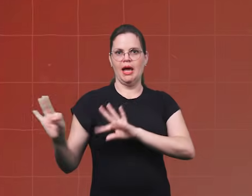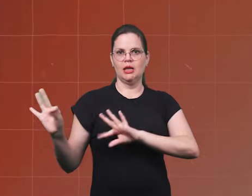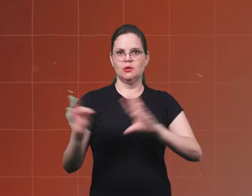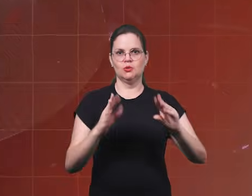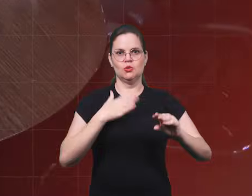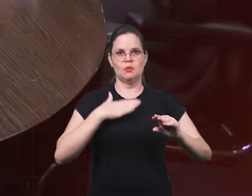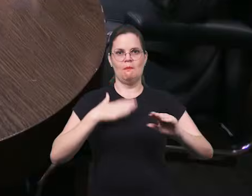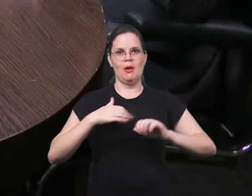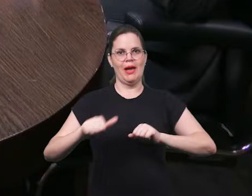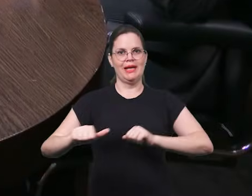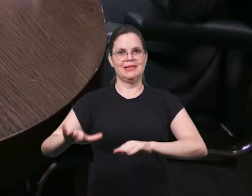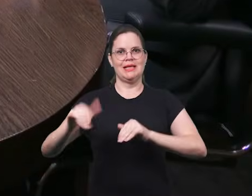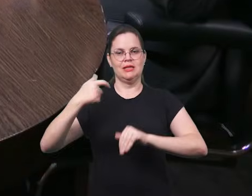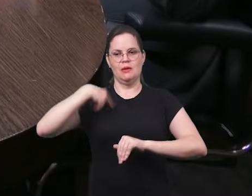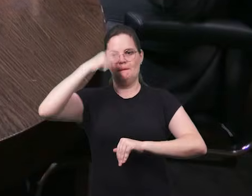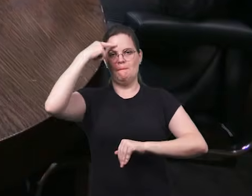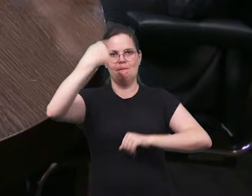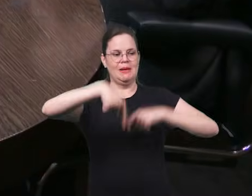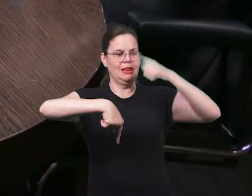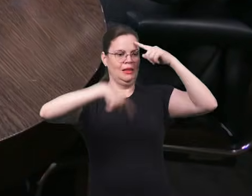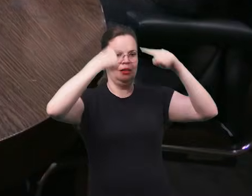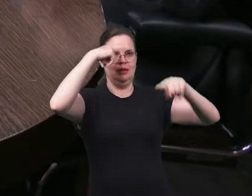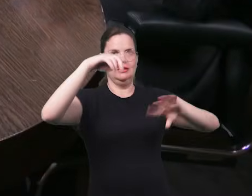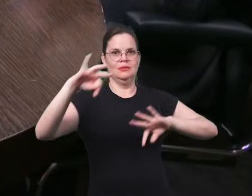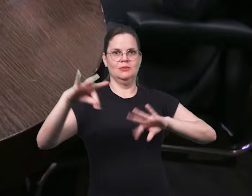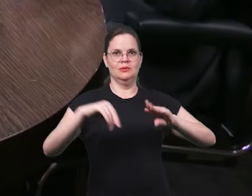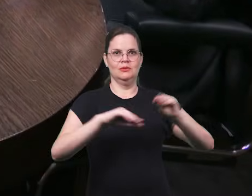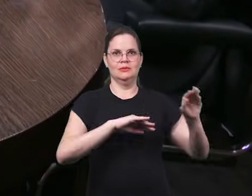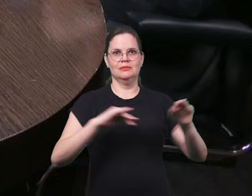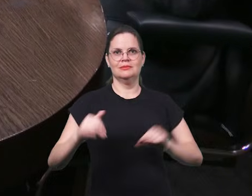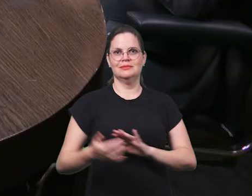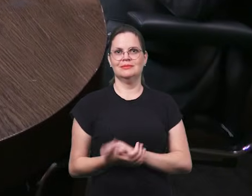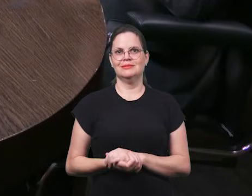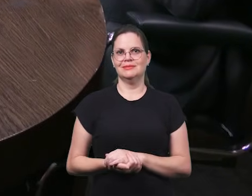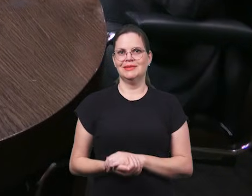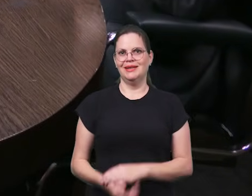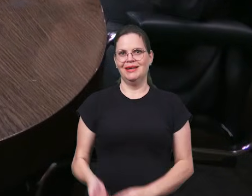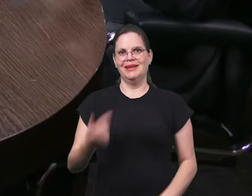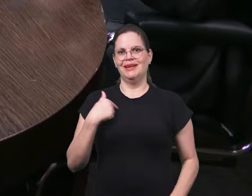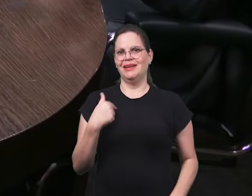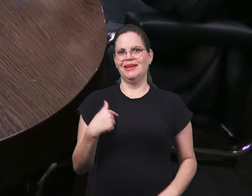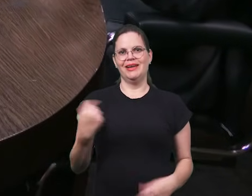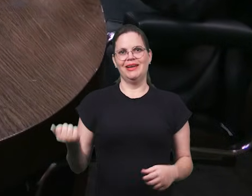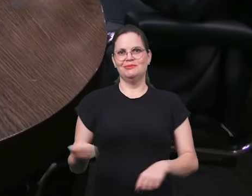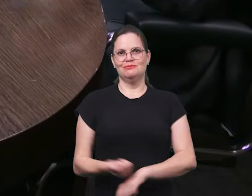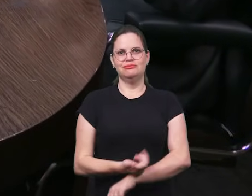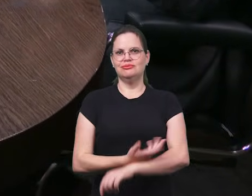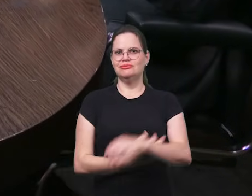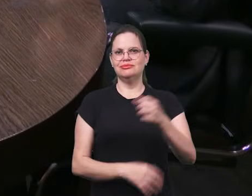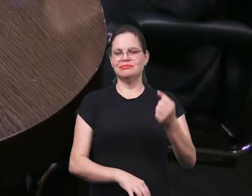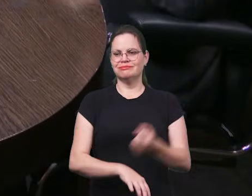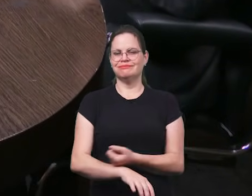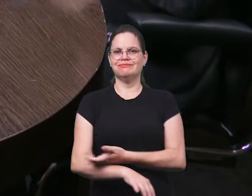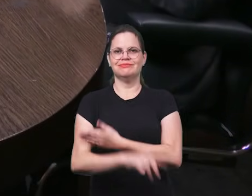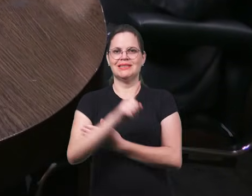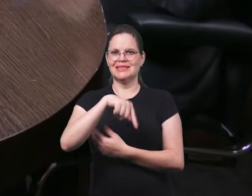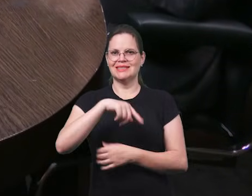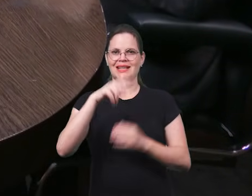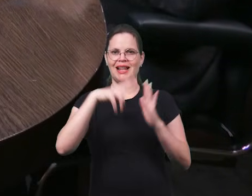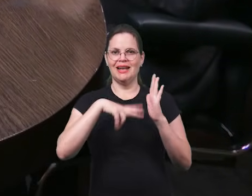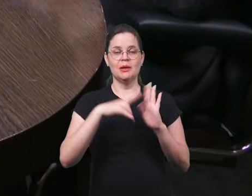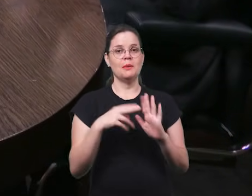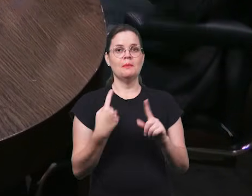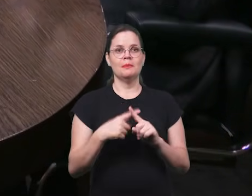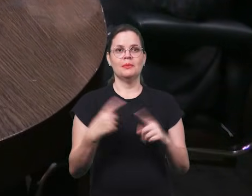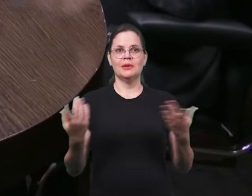minhas ordens. Que maravilha, né? Isso Então, aí, eu vou dizer assim, eu me arrepiei todo quando você leu isso aí,